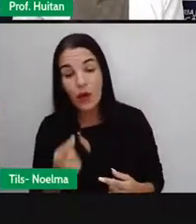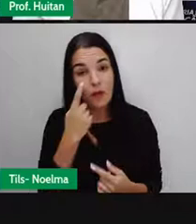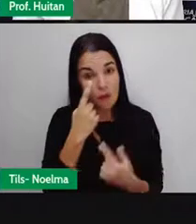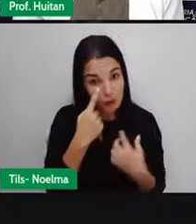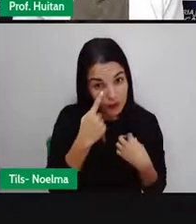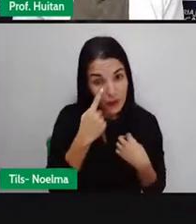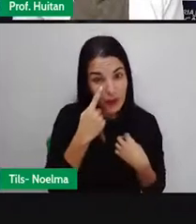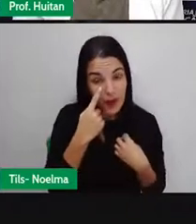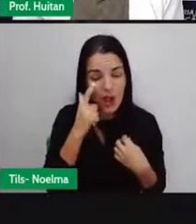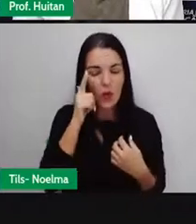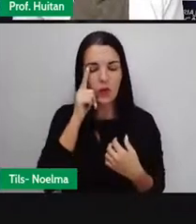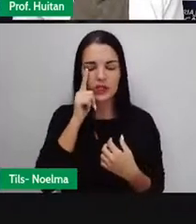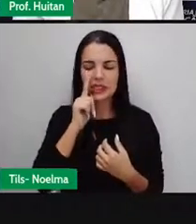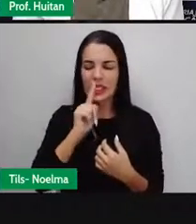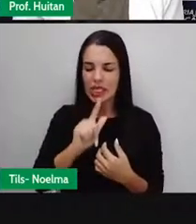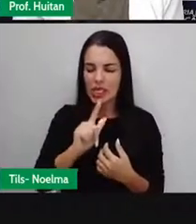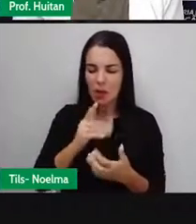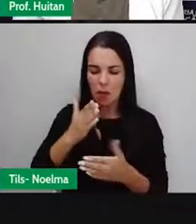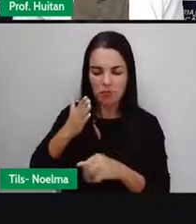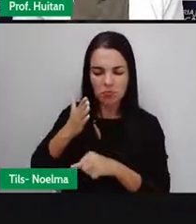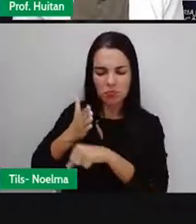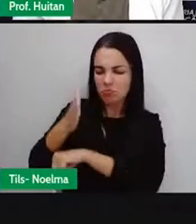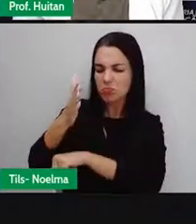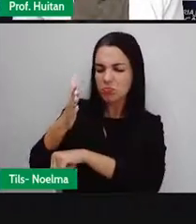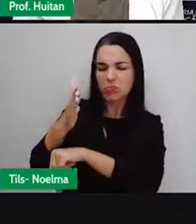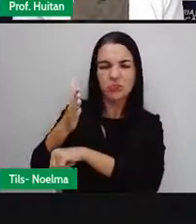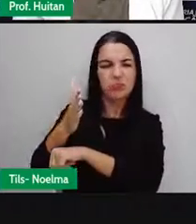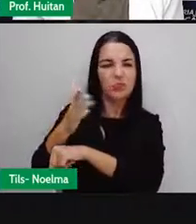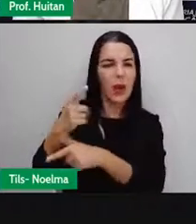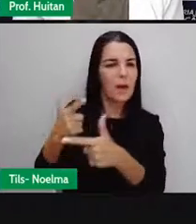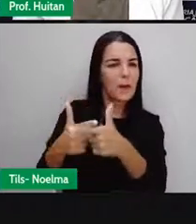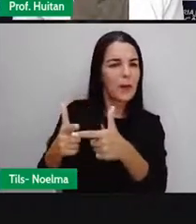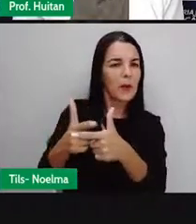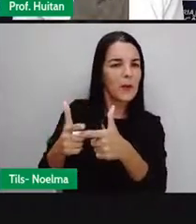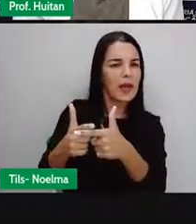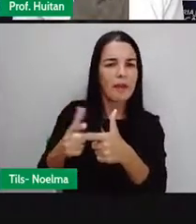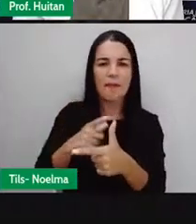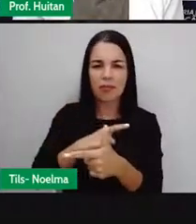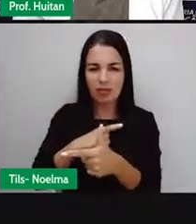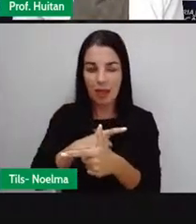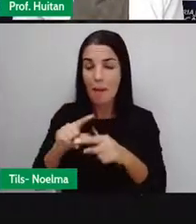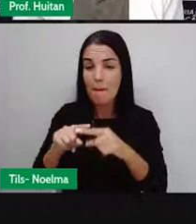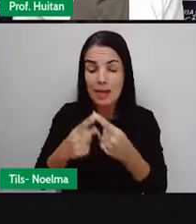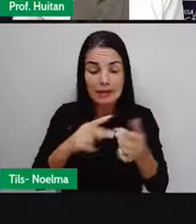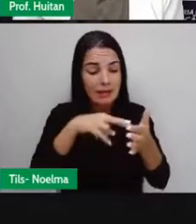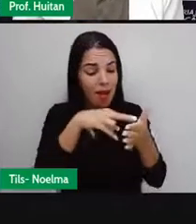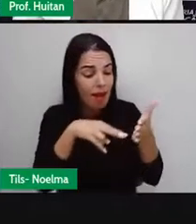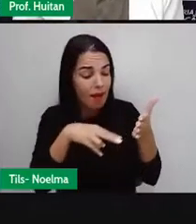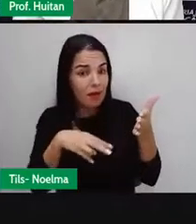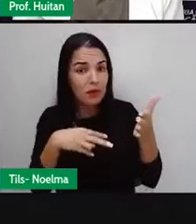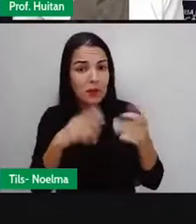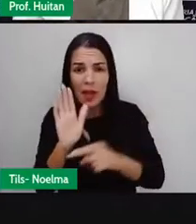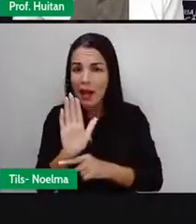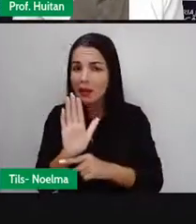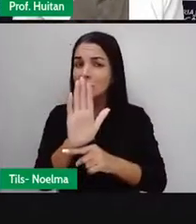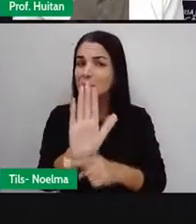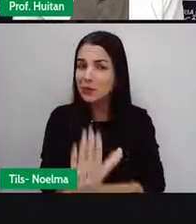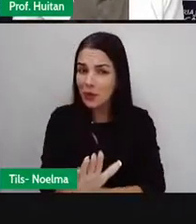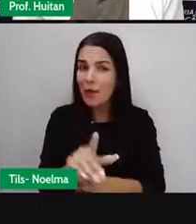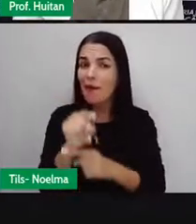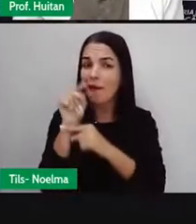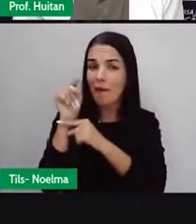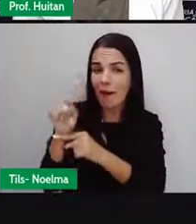que ele superou os obstáculos, apesar das dificuldades, e com a leitura, com os estudos, ele